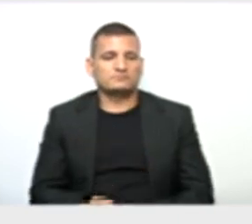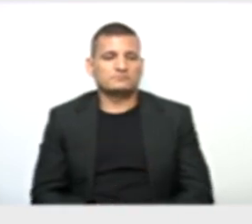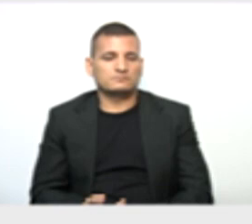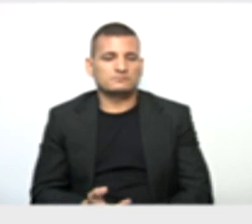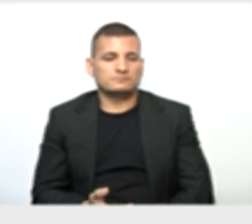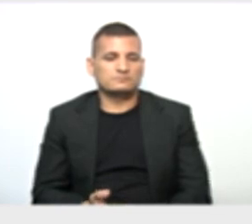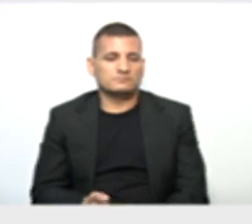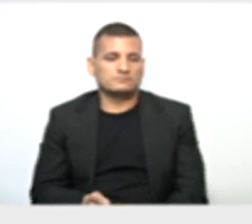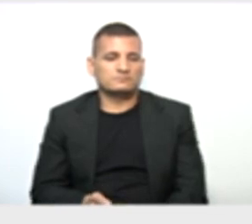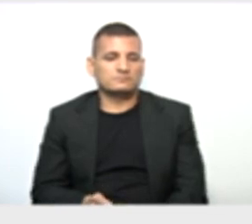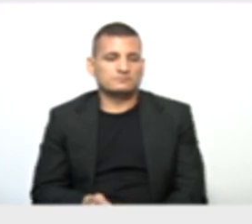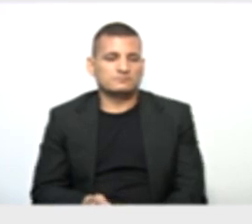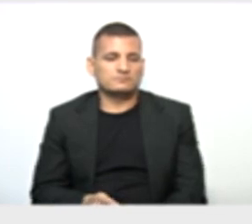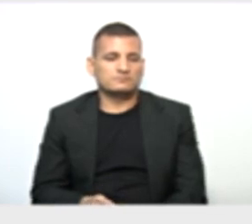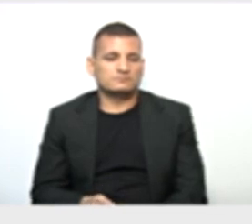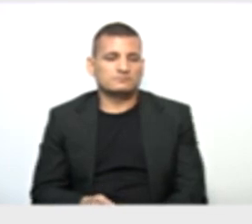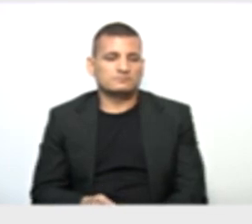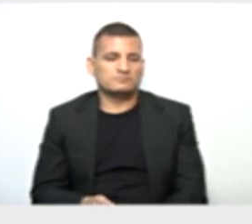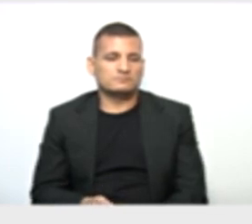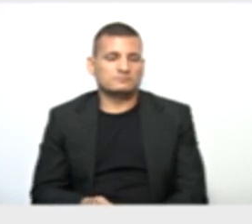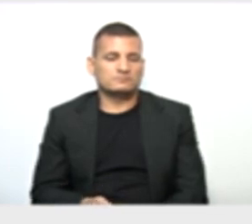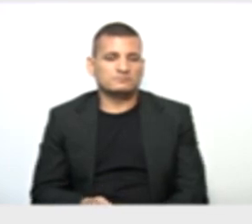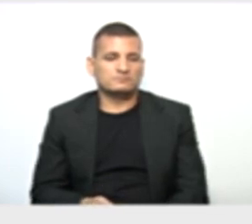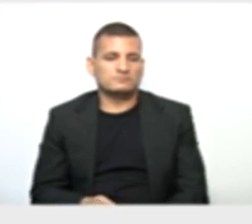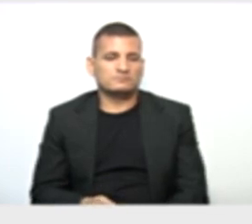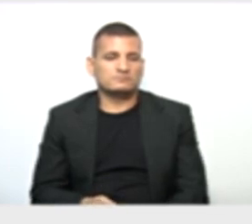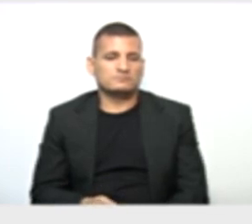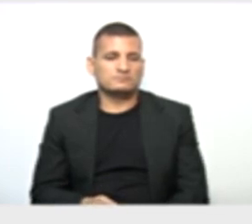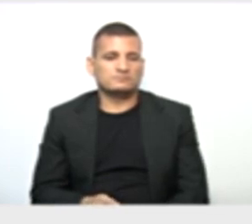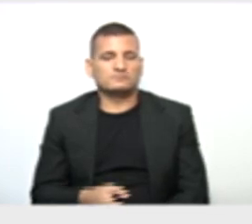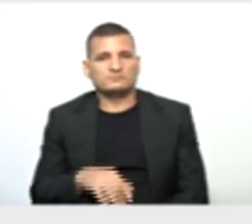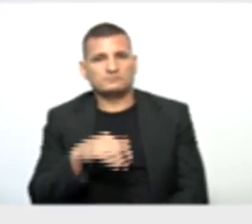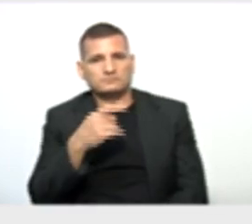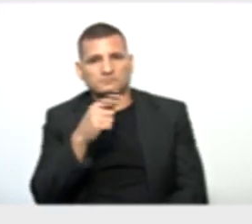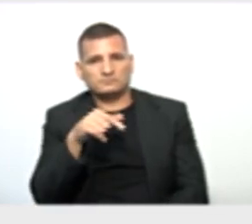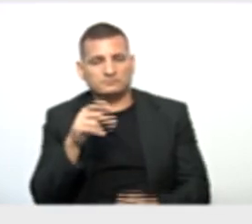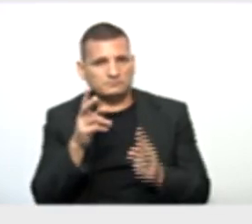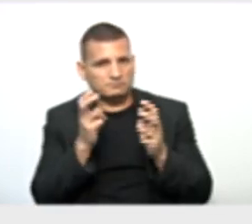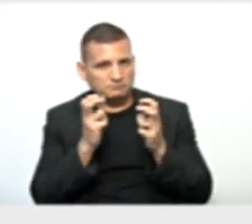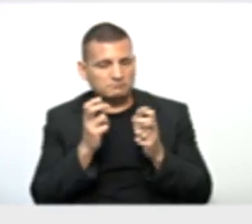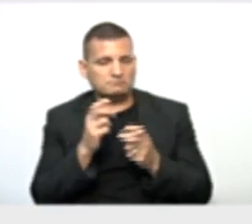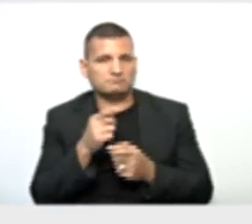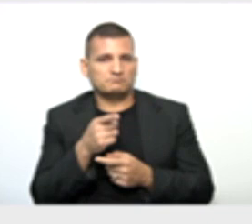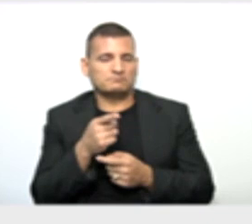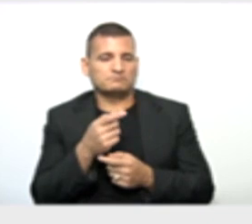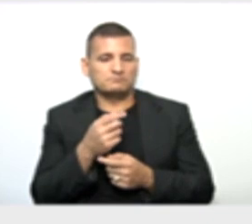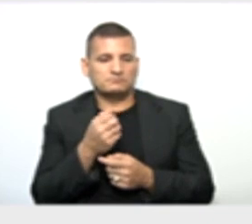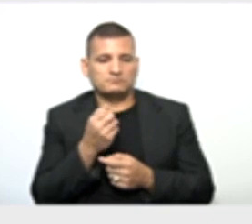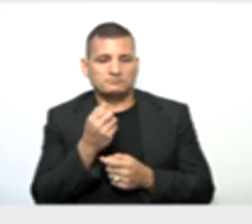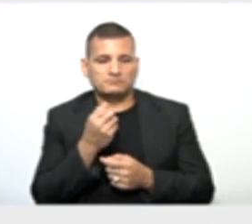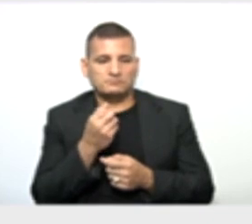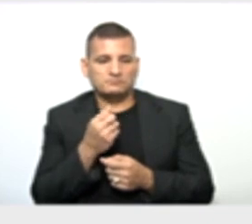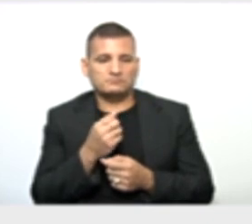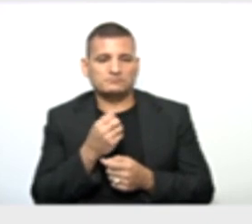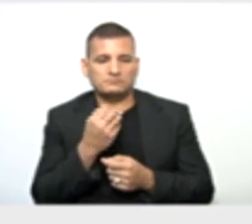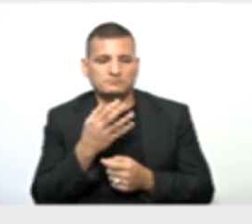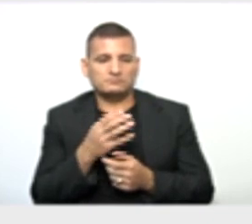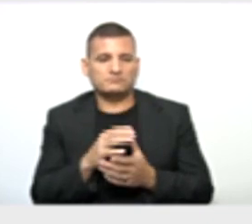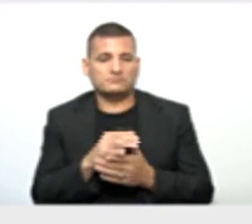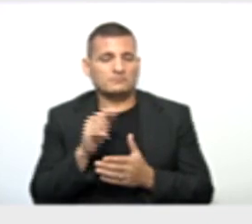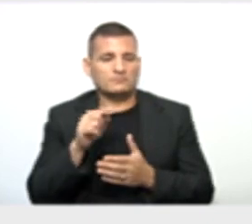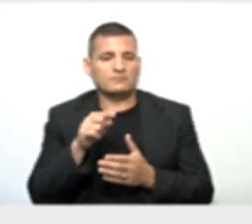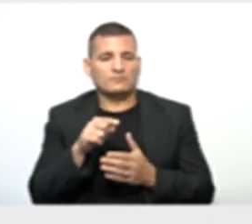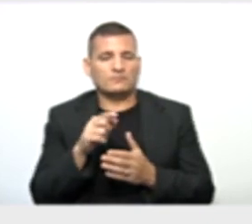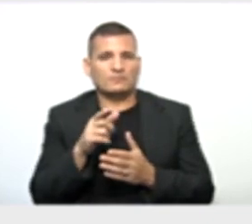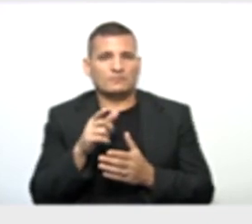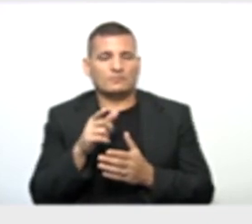ele vai ter que dizer que a média disso aqui é 3. Então, percebam que funciona. Então, o que acontece? Aqui, nesse caso, eu vou